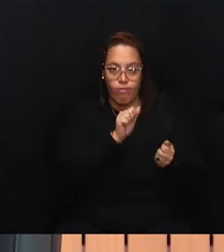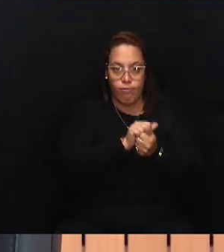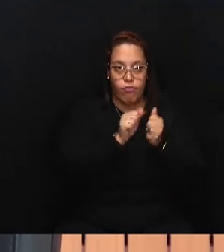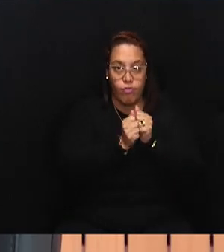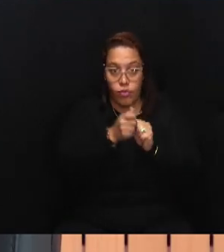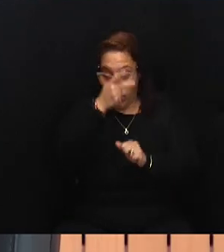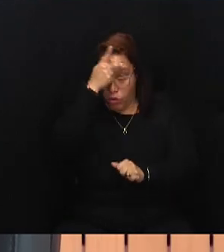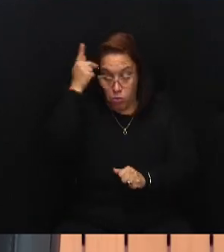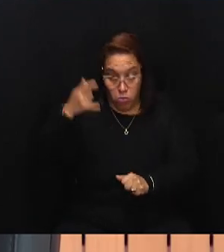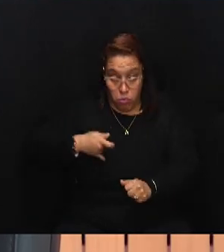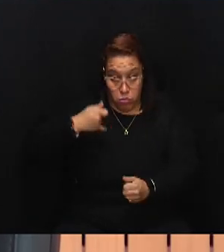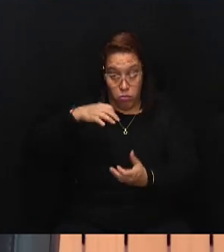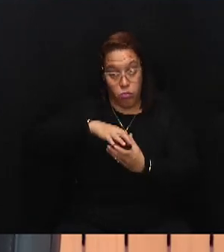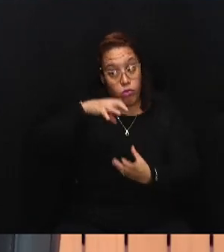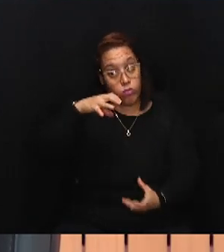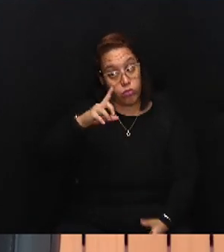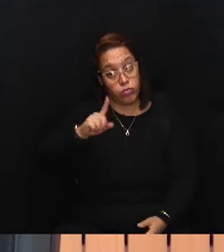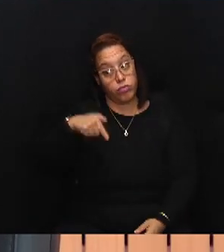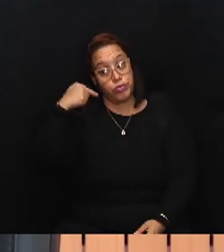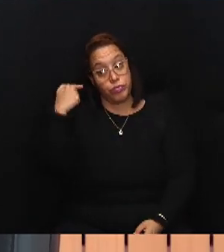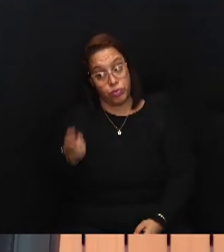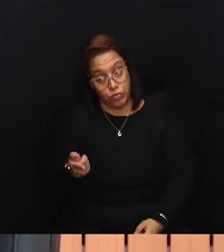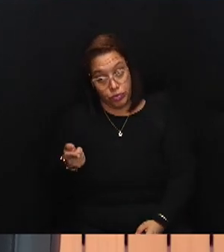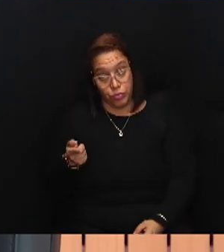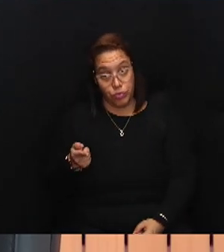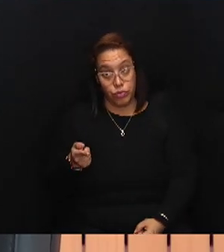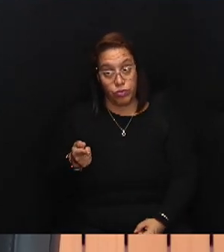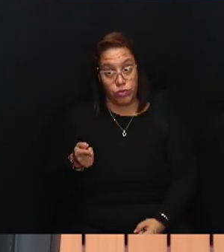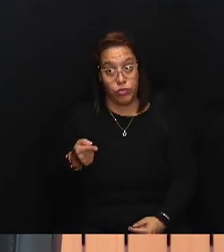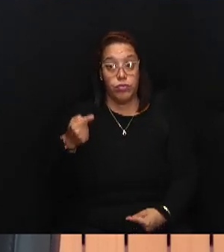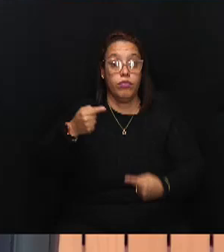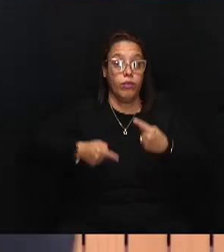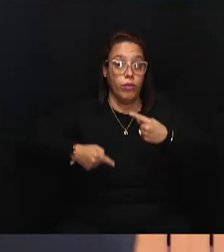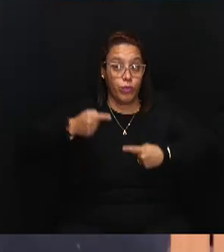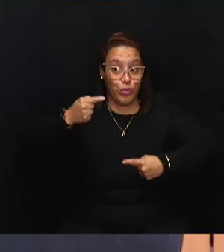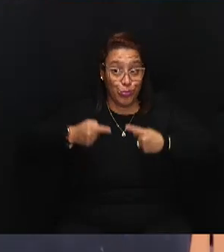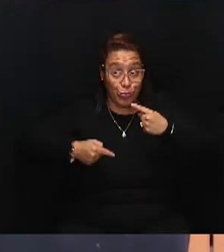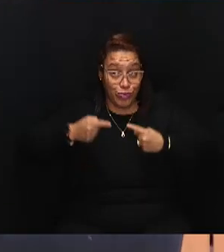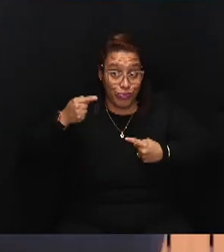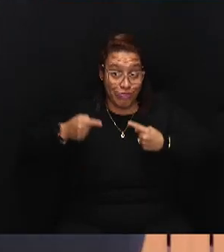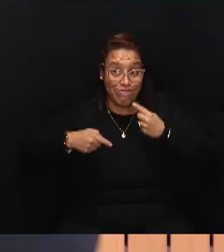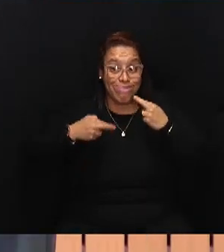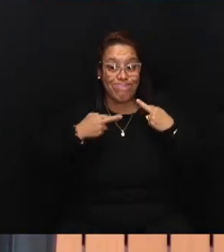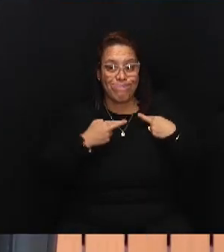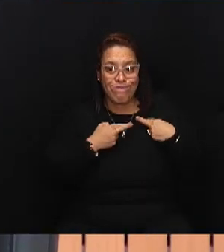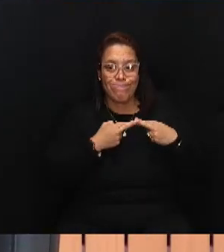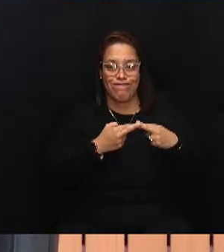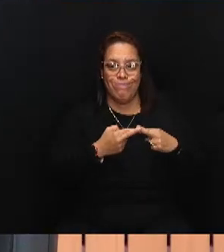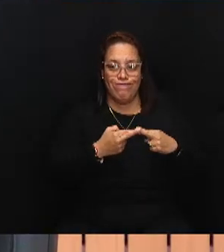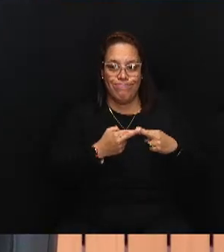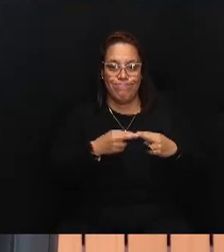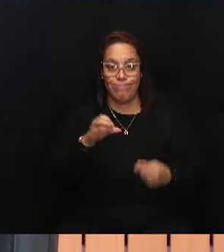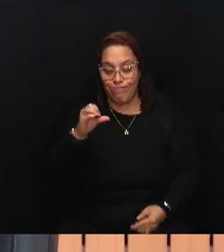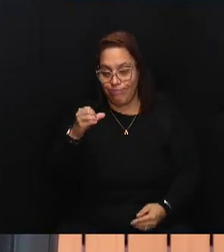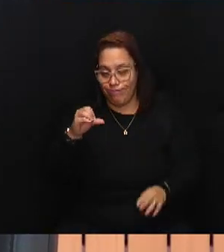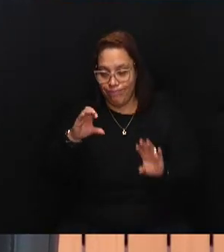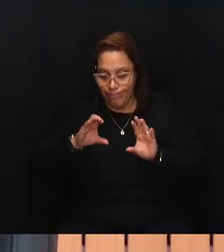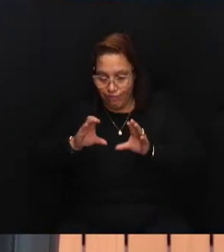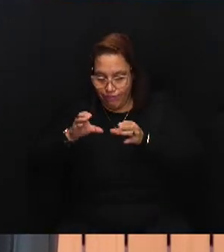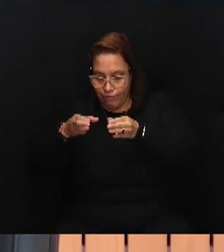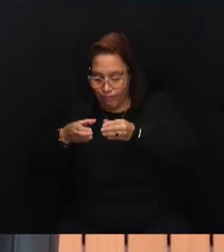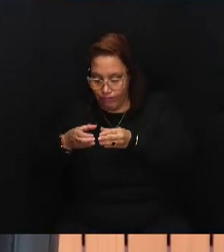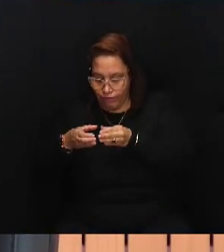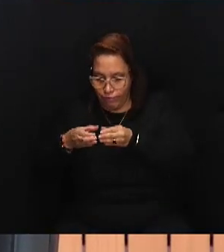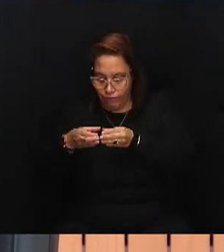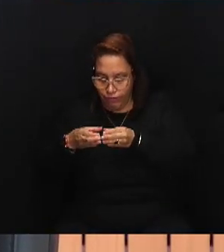o idoso. E tem outro ponto que é um debate muito, e foi referência, inclusive, na 9ª conferência, é essa